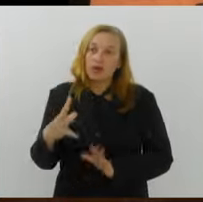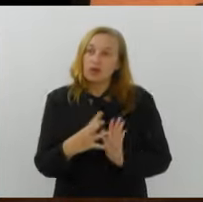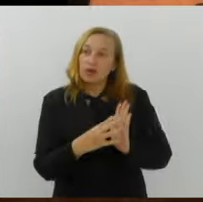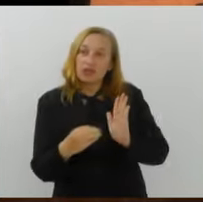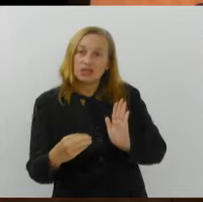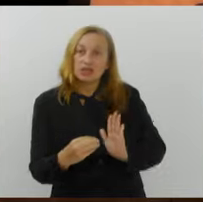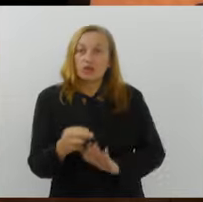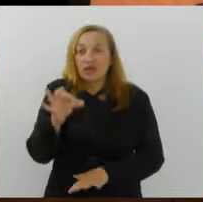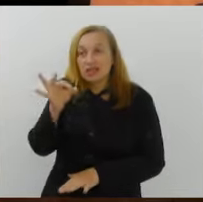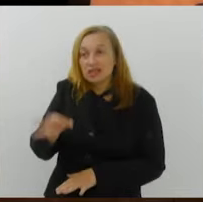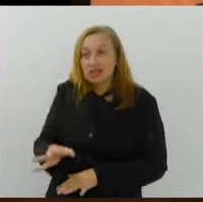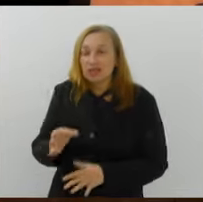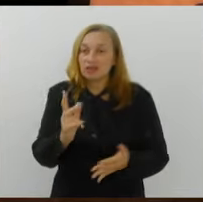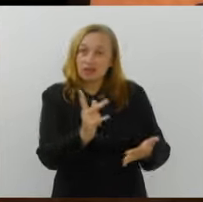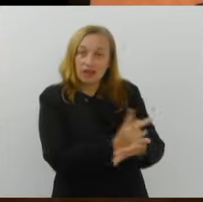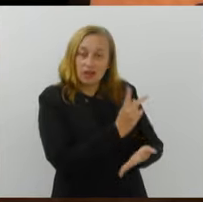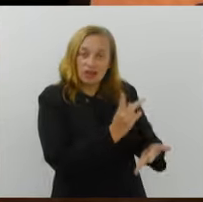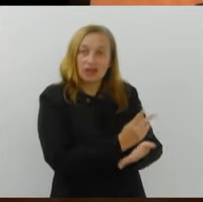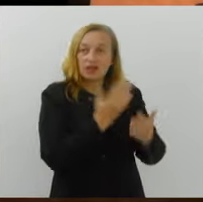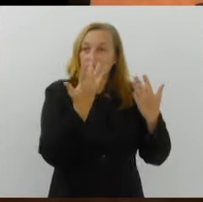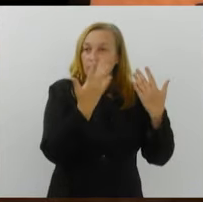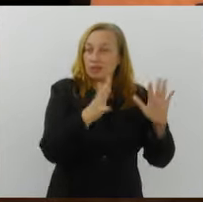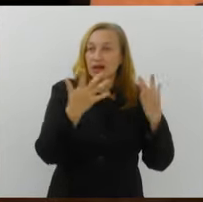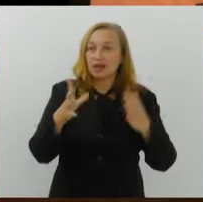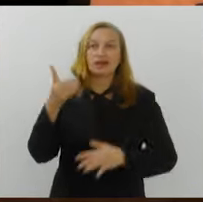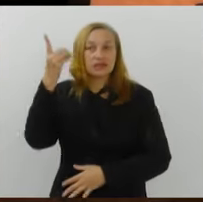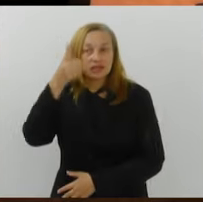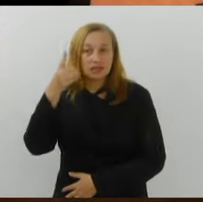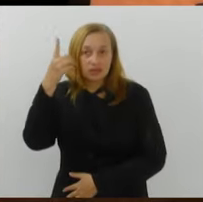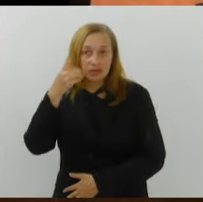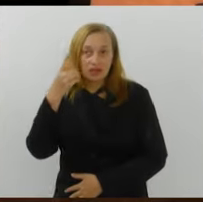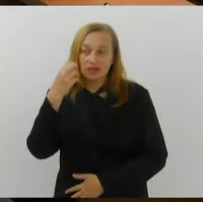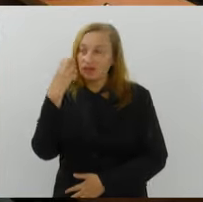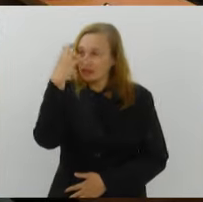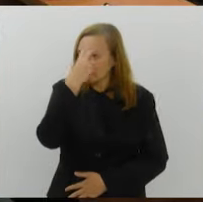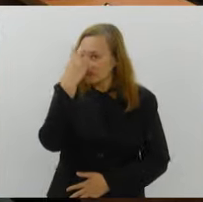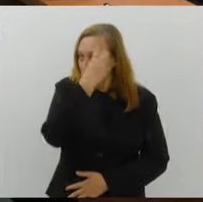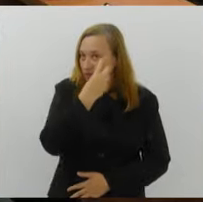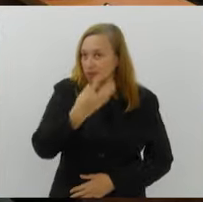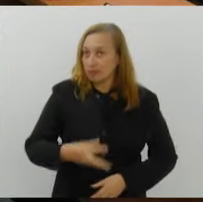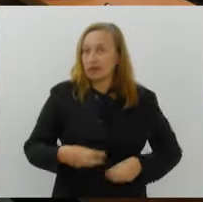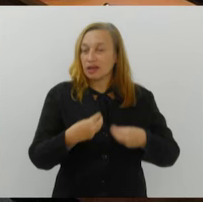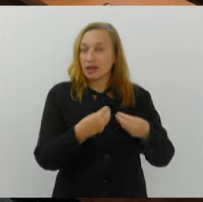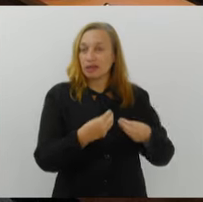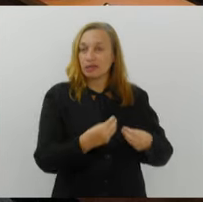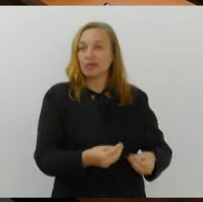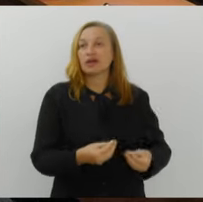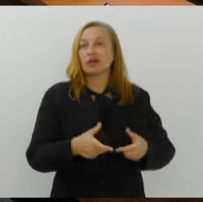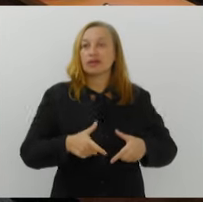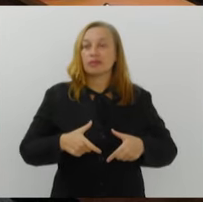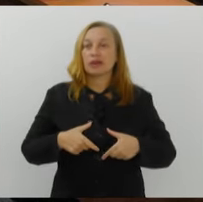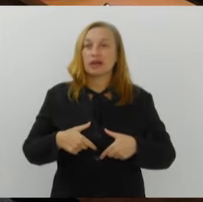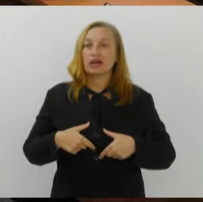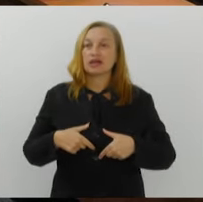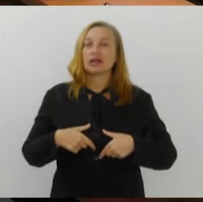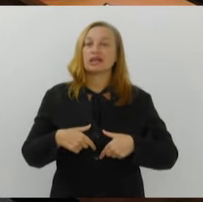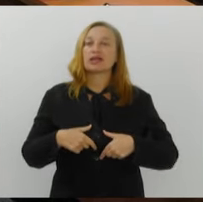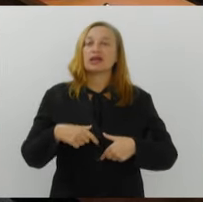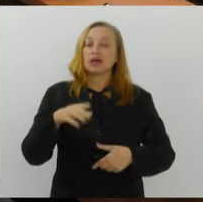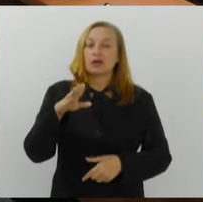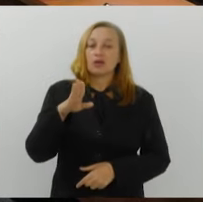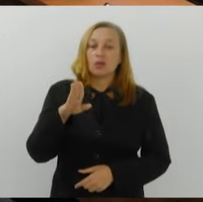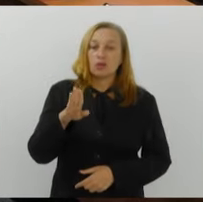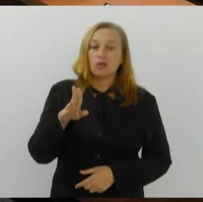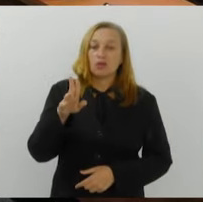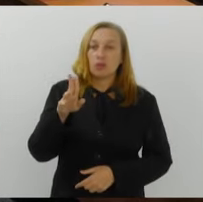é o certo e do que é o errado. E parabéns, deputada Verônica, pela medalha concedida ao nosso secretário Bira Marques,